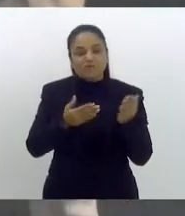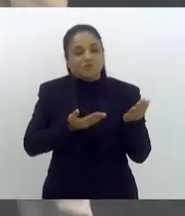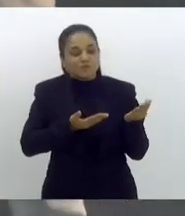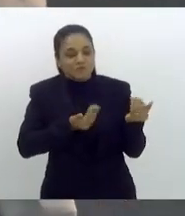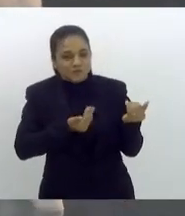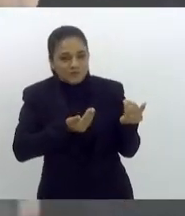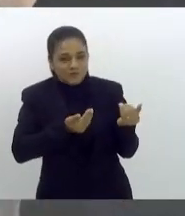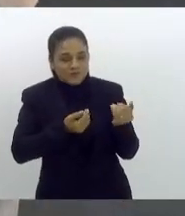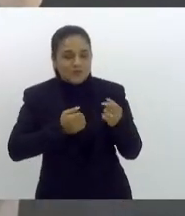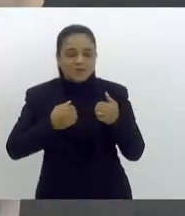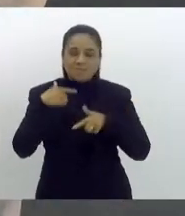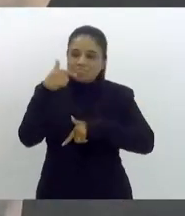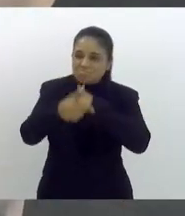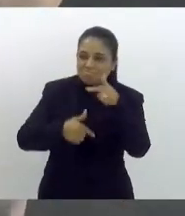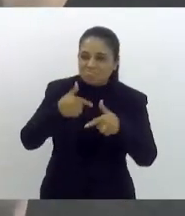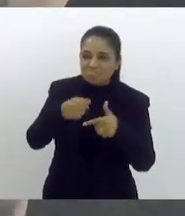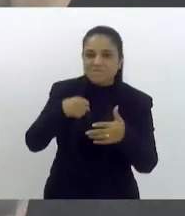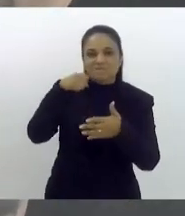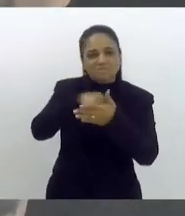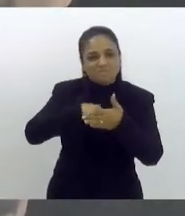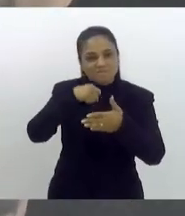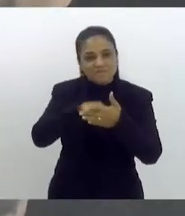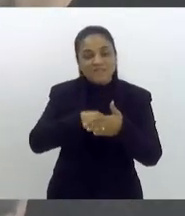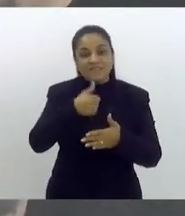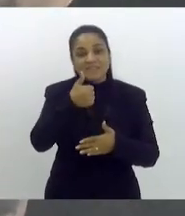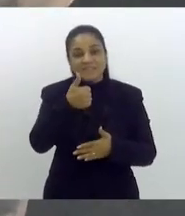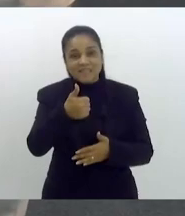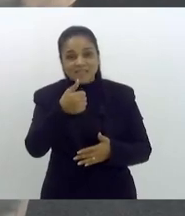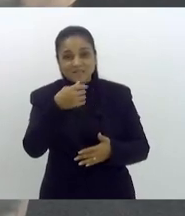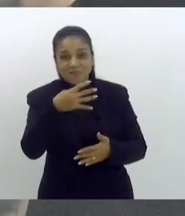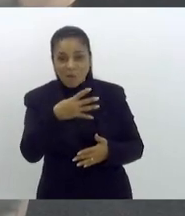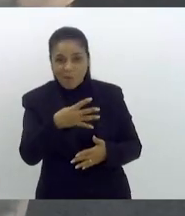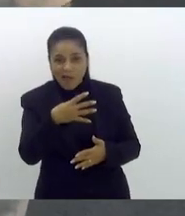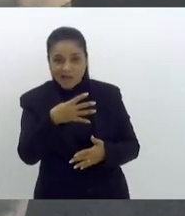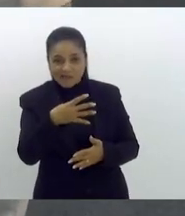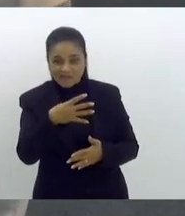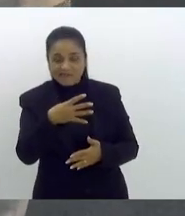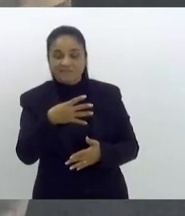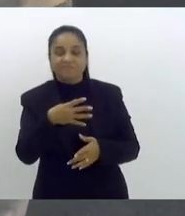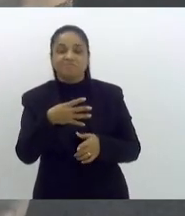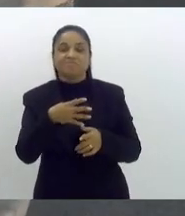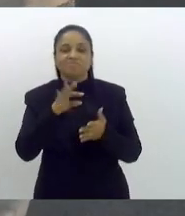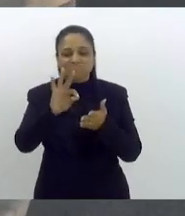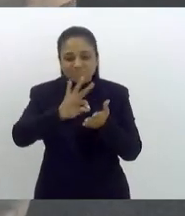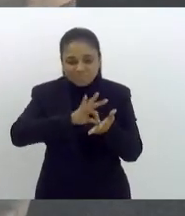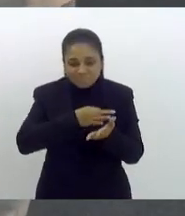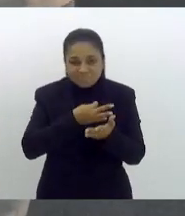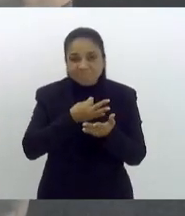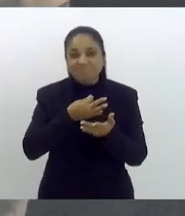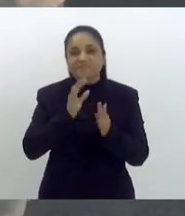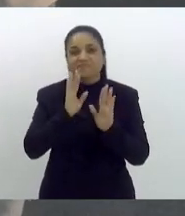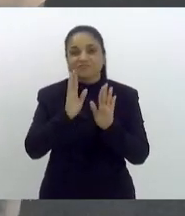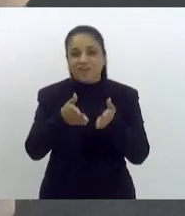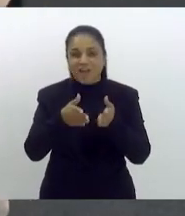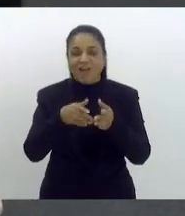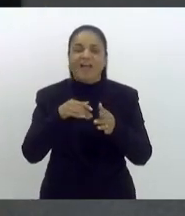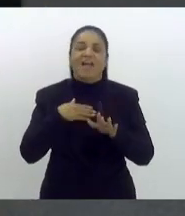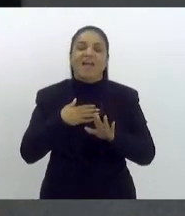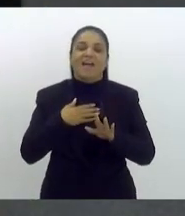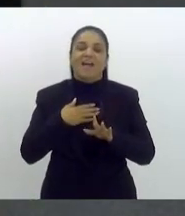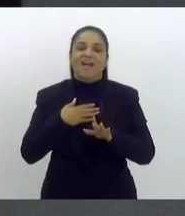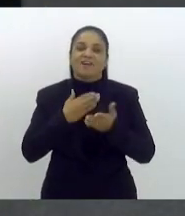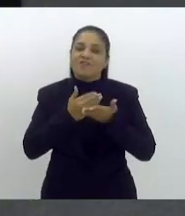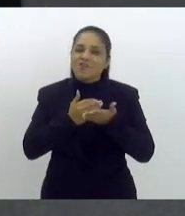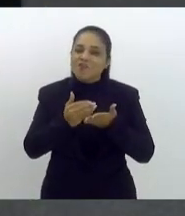ajudar e contribuir para décima quarta Edição que já está no seu período final de inscrição e começa uma parte que é